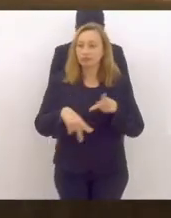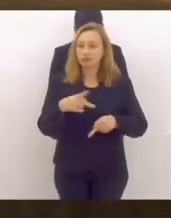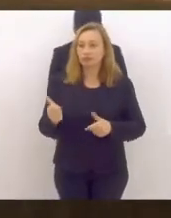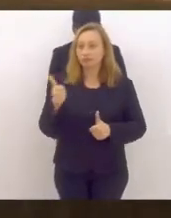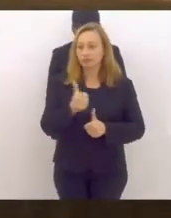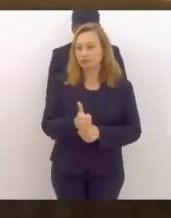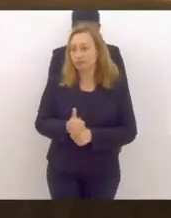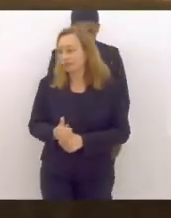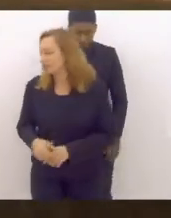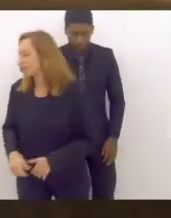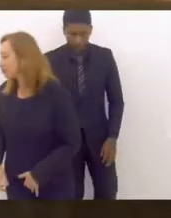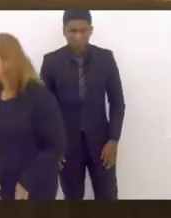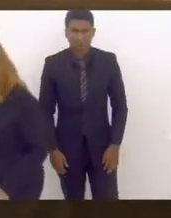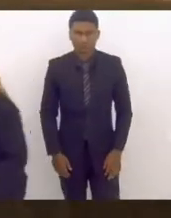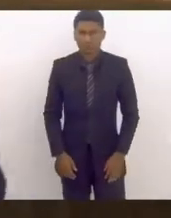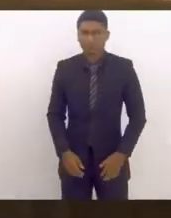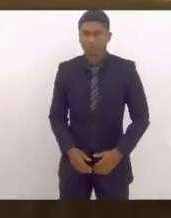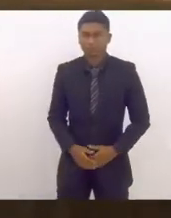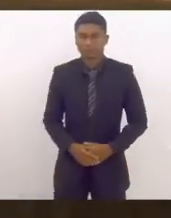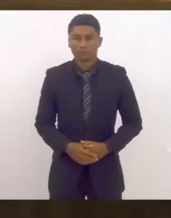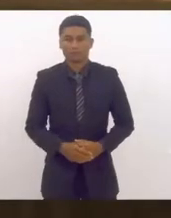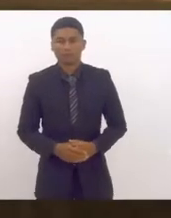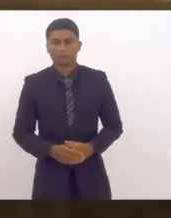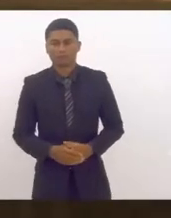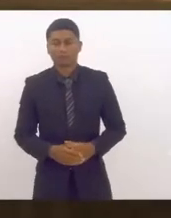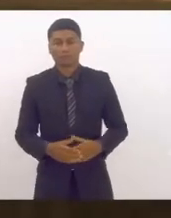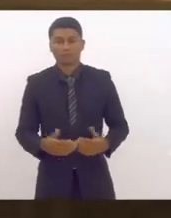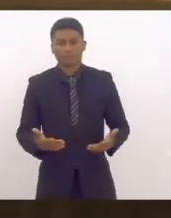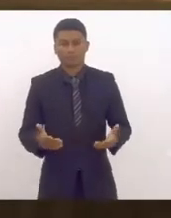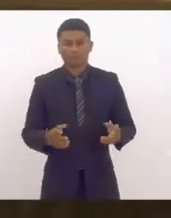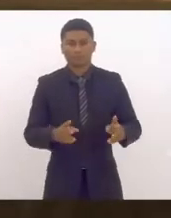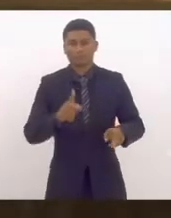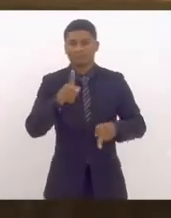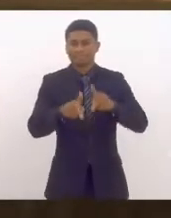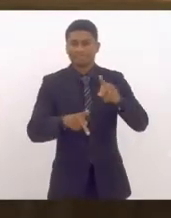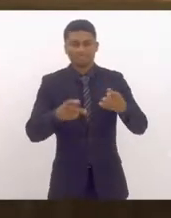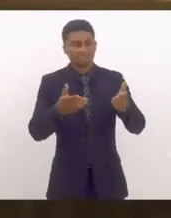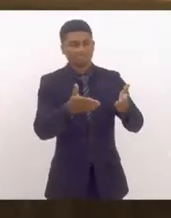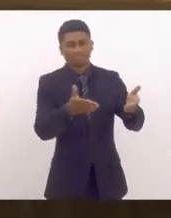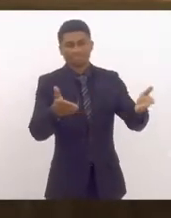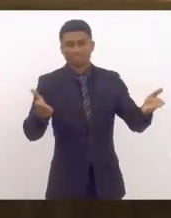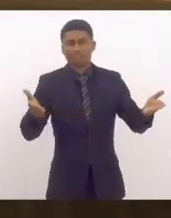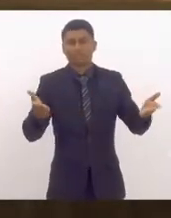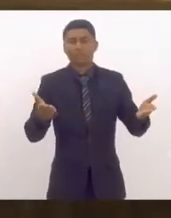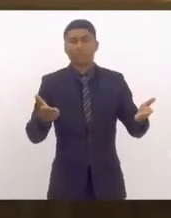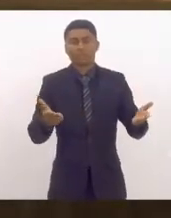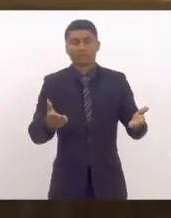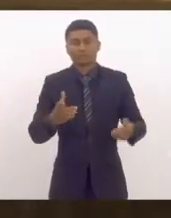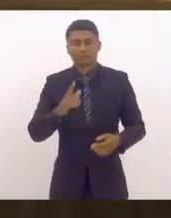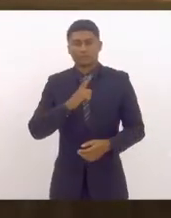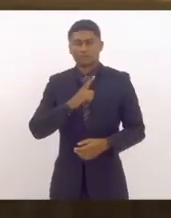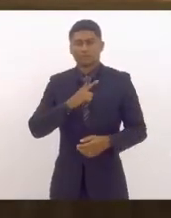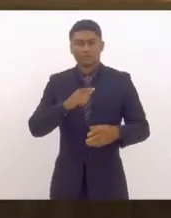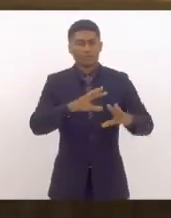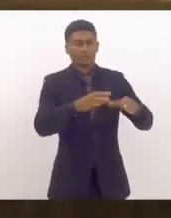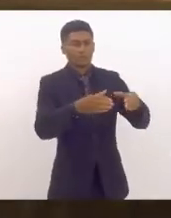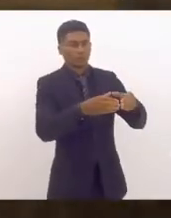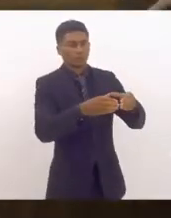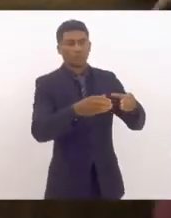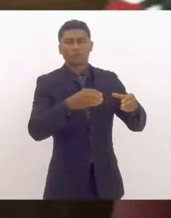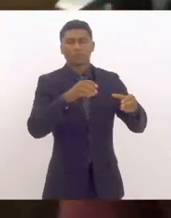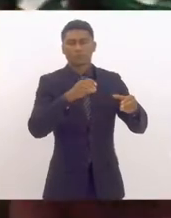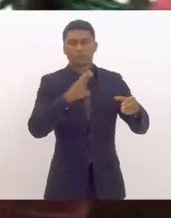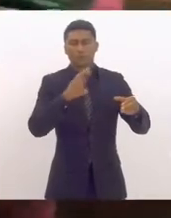foi escravizado nesse país, que tem na Irmandade da Nossa Senhora da Boa Morte, as quituteiras